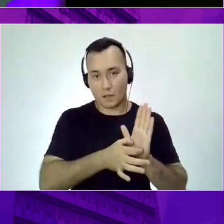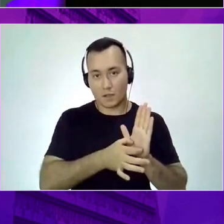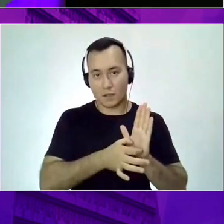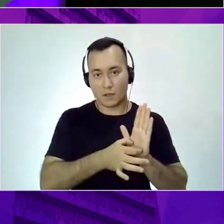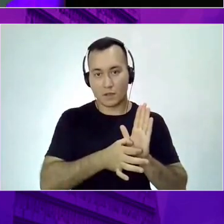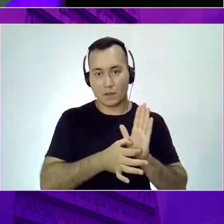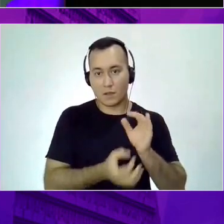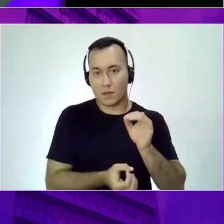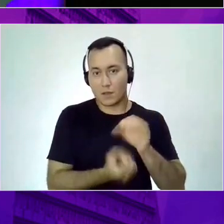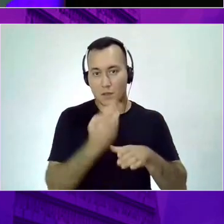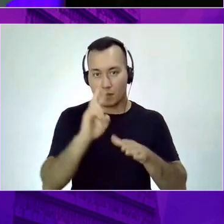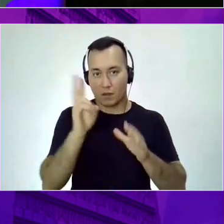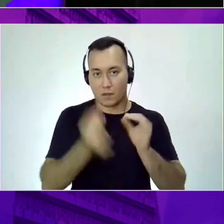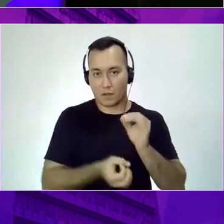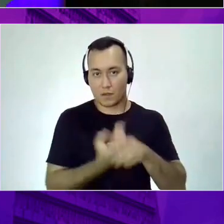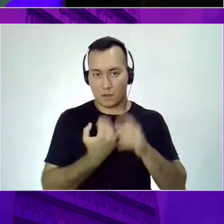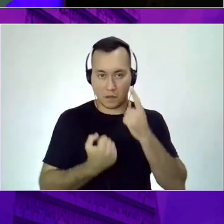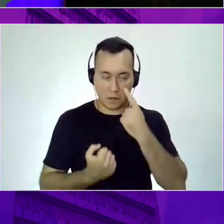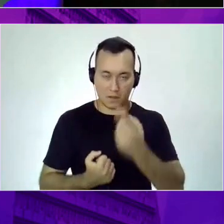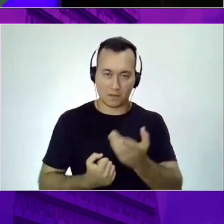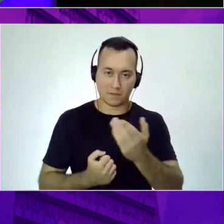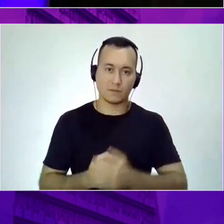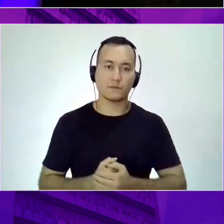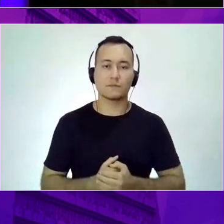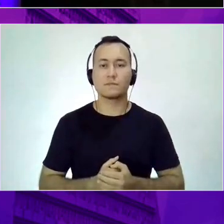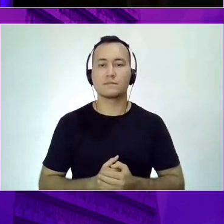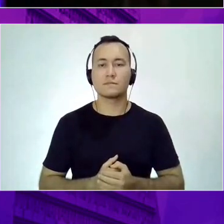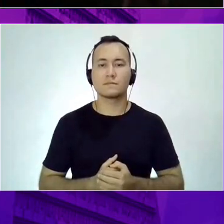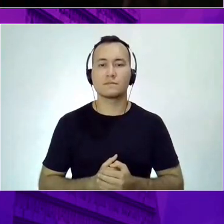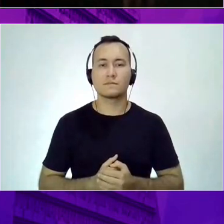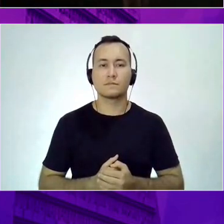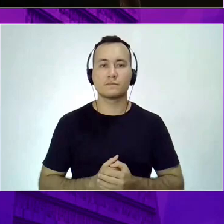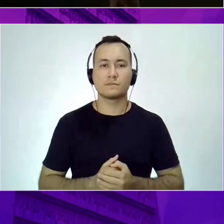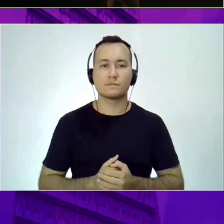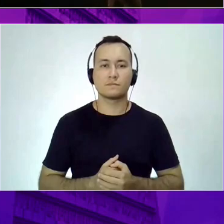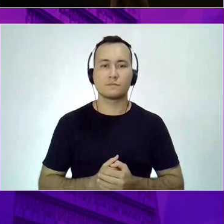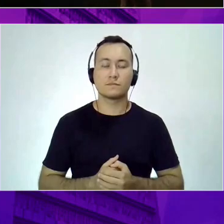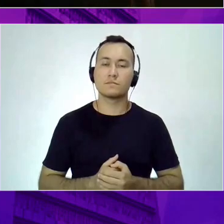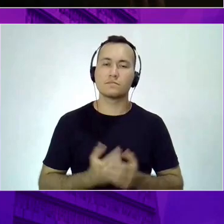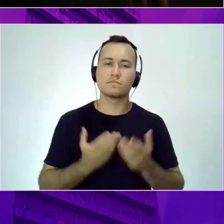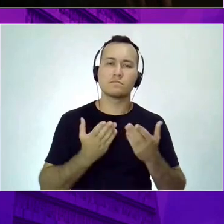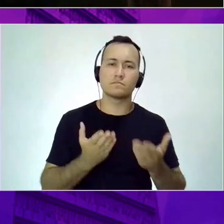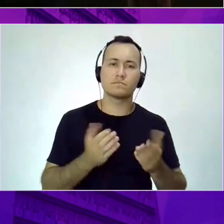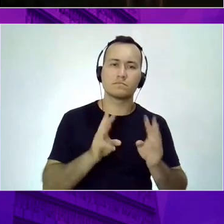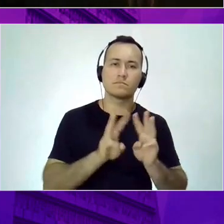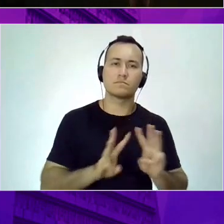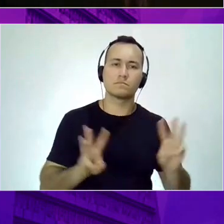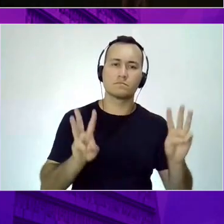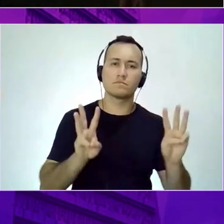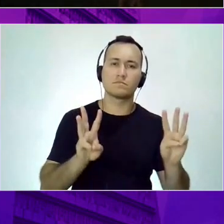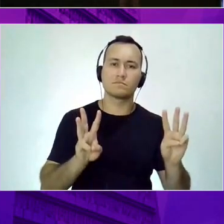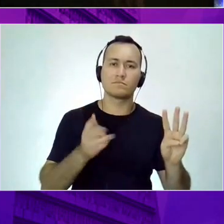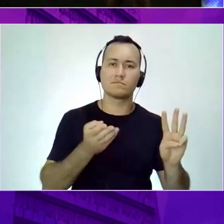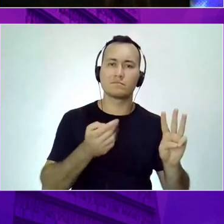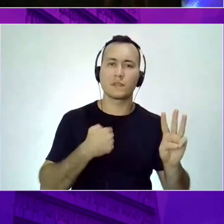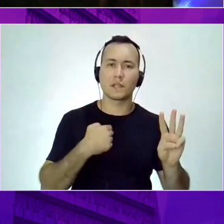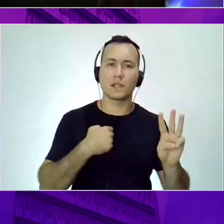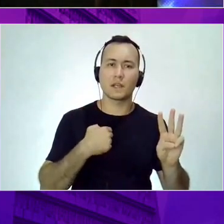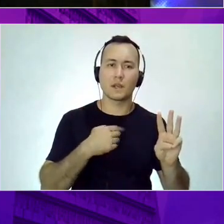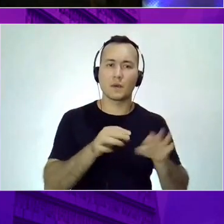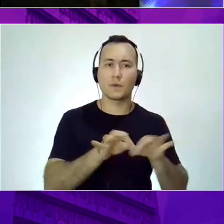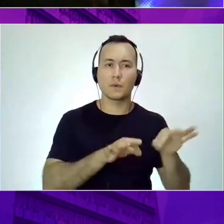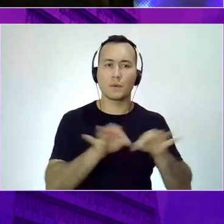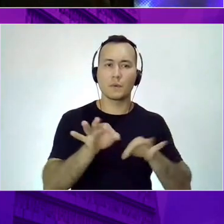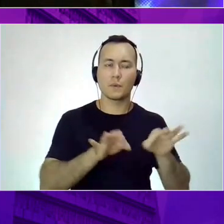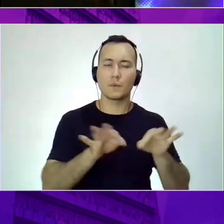prática. Então, aqui a gente tem um site, aí esse site eu construí somente como um